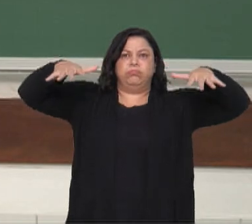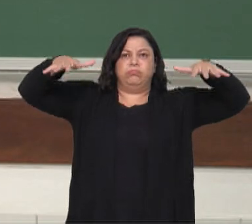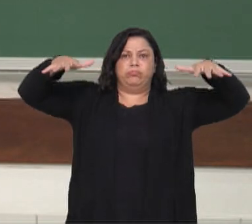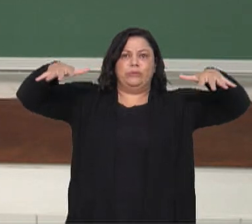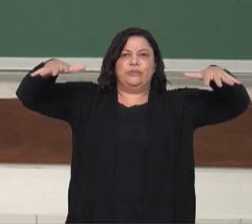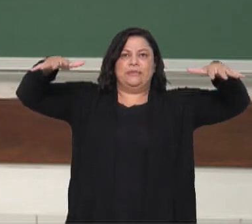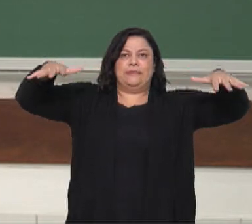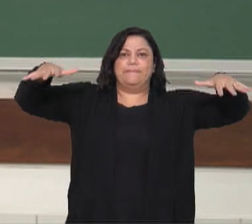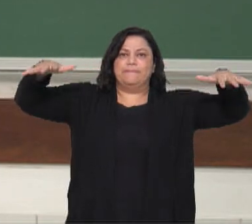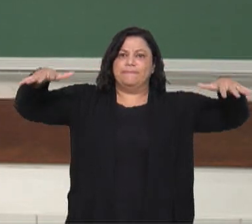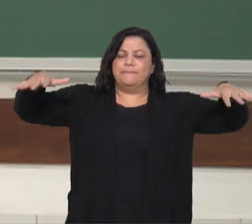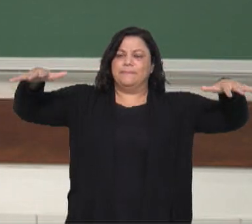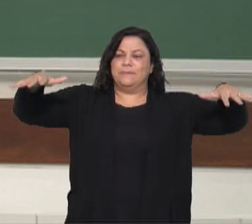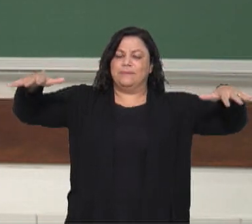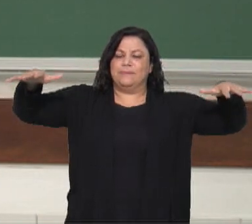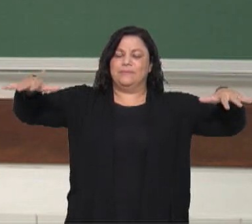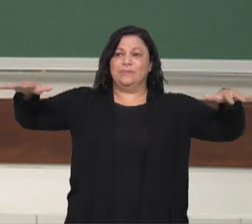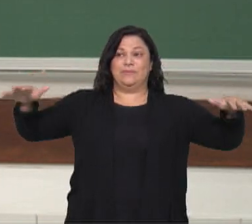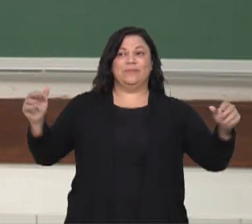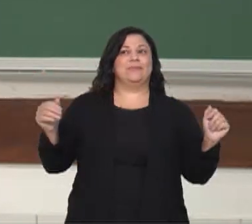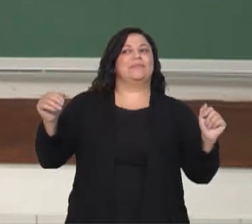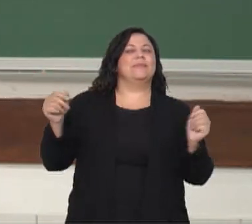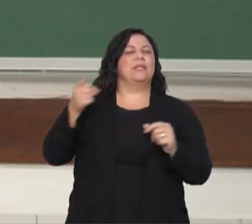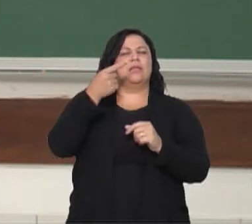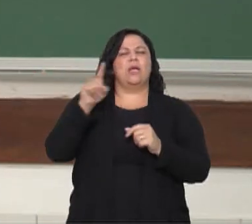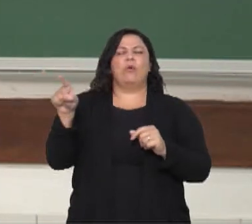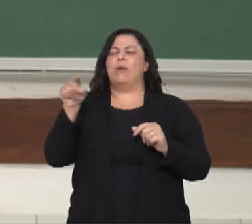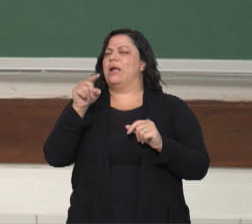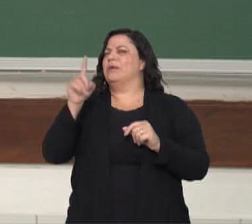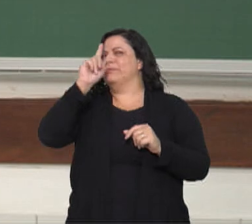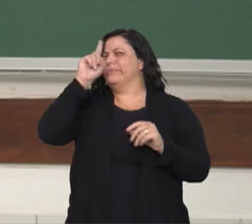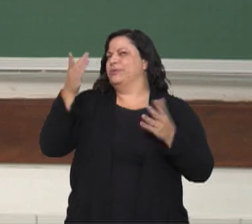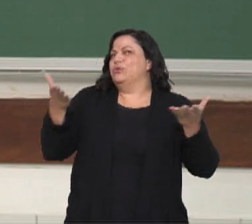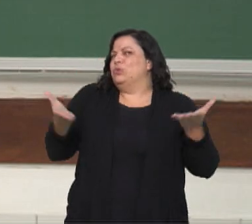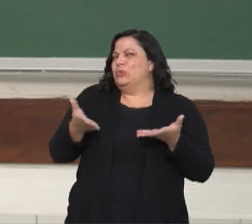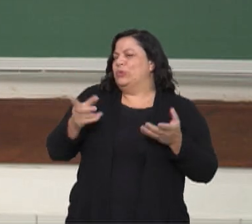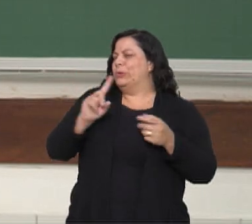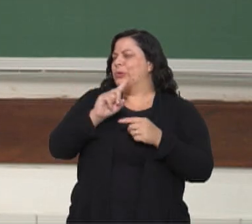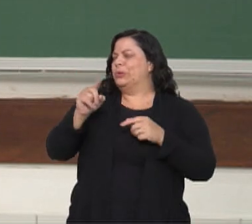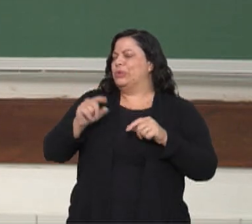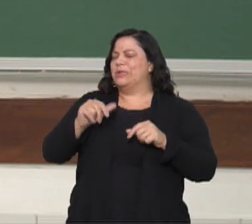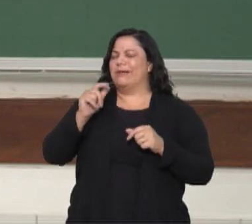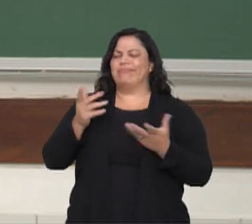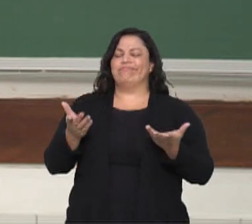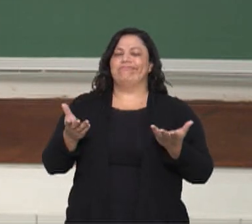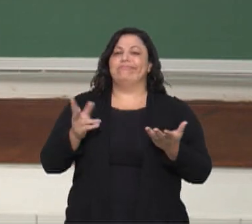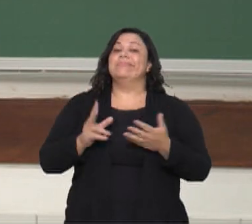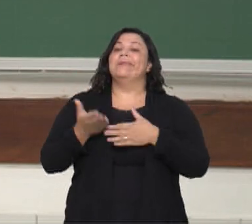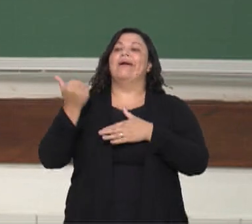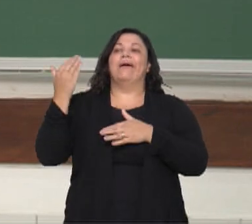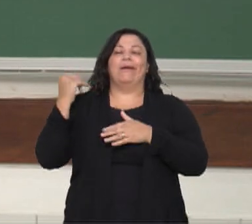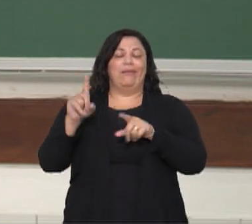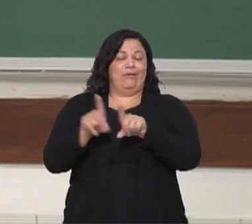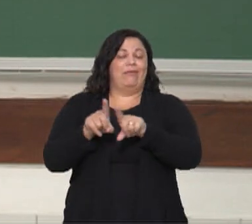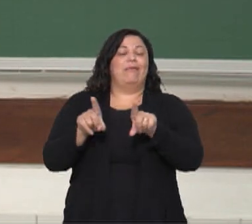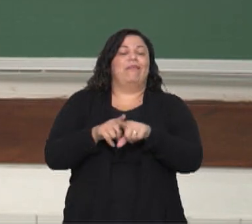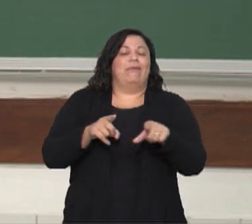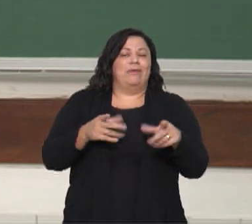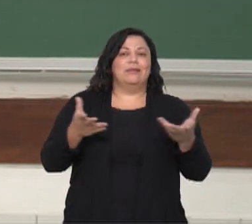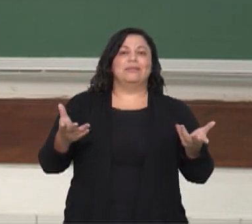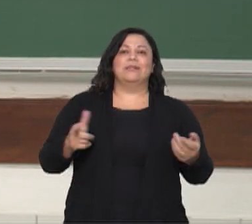de hoje que acontece esse problema, né? Não, senhor. Esses rios transbordavam, alagando as margens do